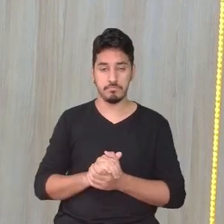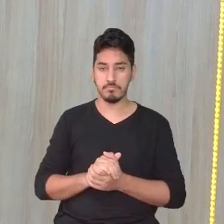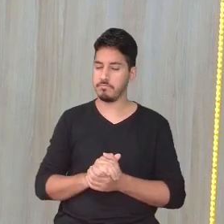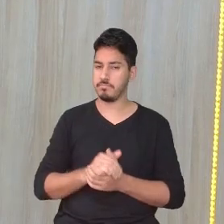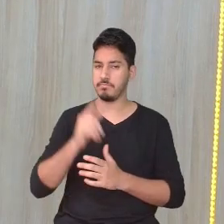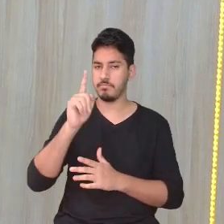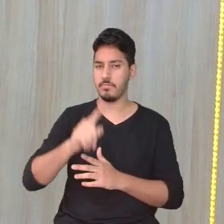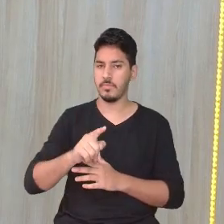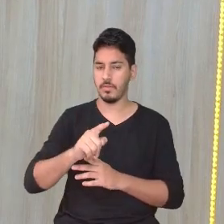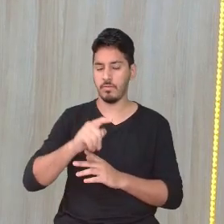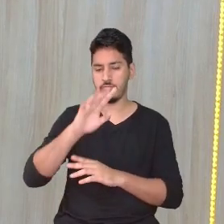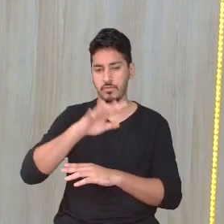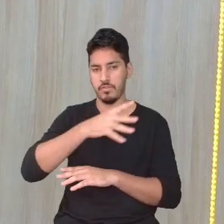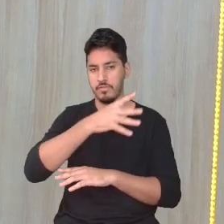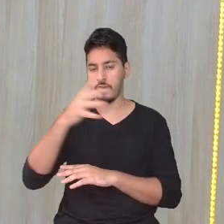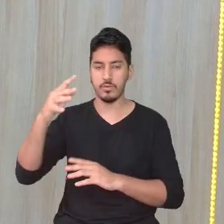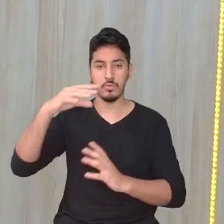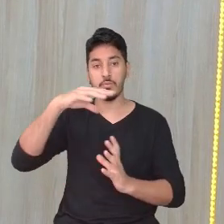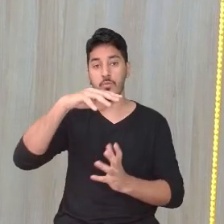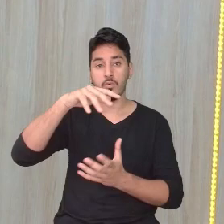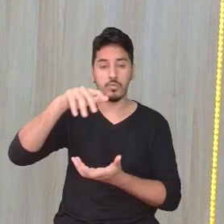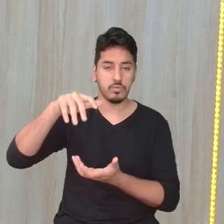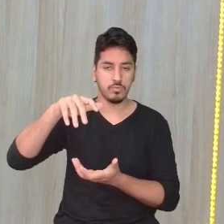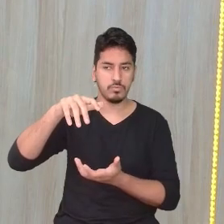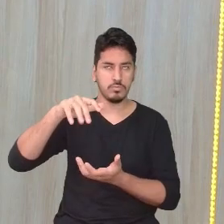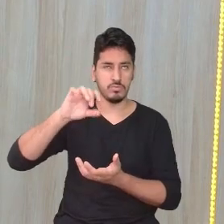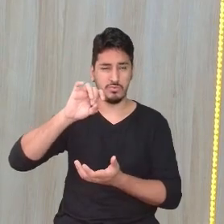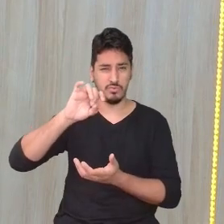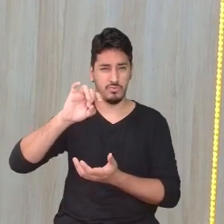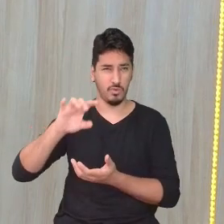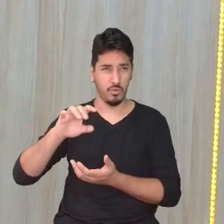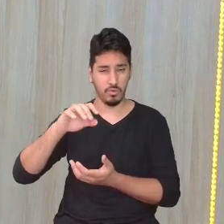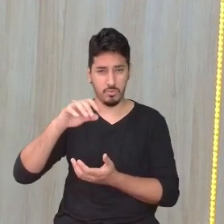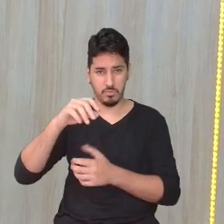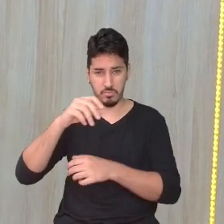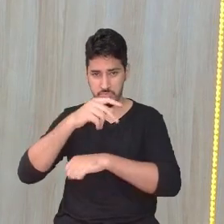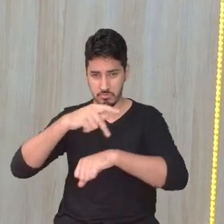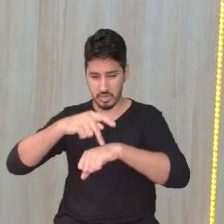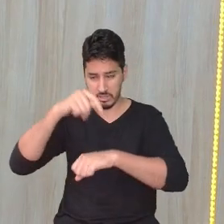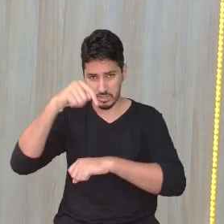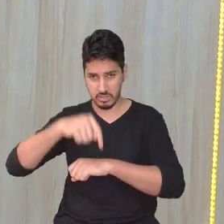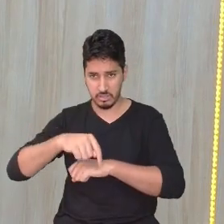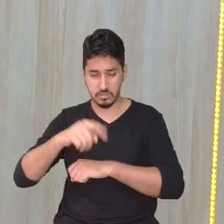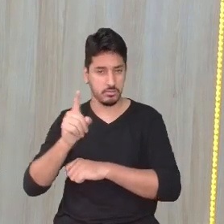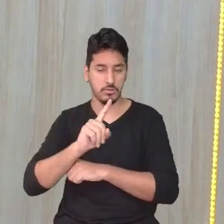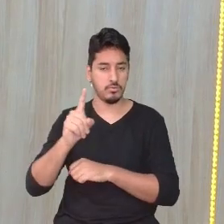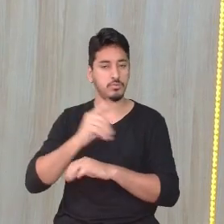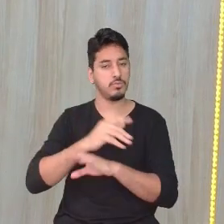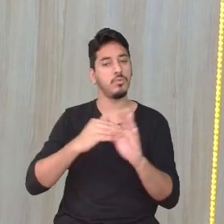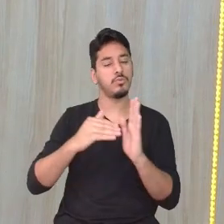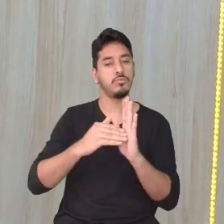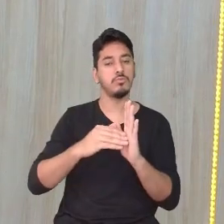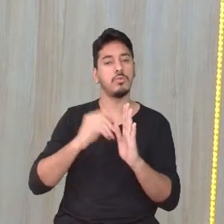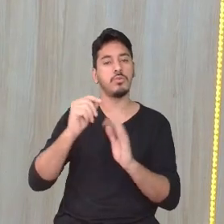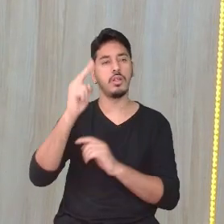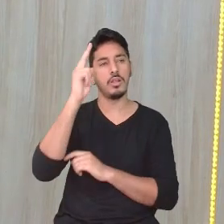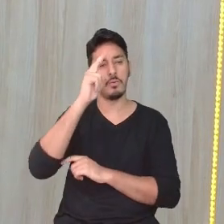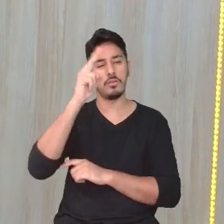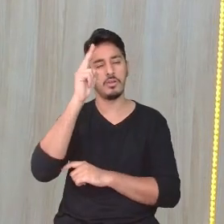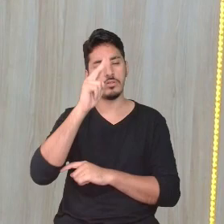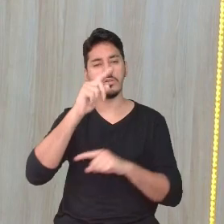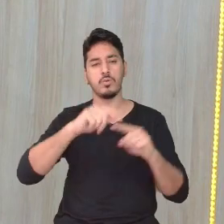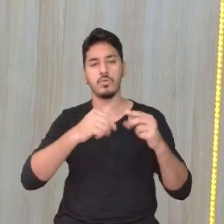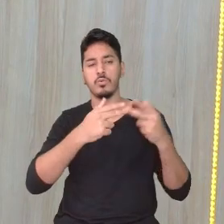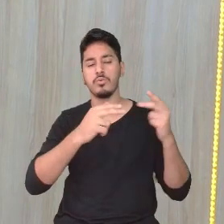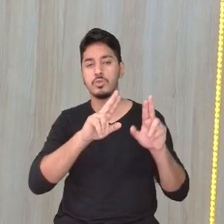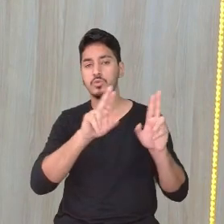Não é comemorado apenas no Brasil e a intenção não é ser apenas uma comemoração, mas sim uma lembrança de ações referentes à